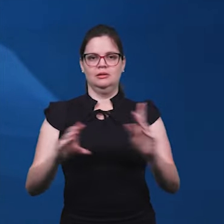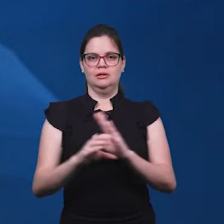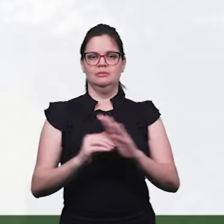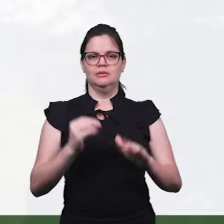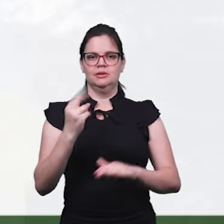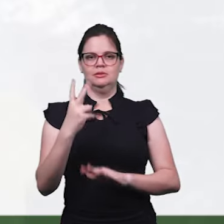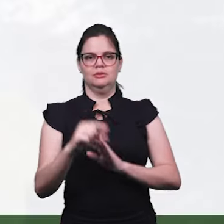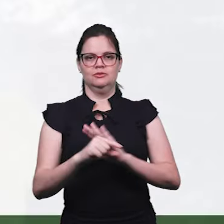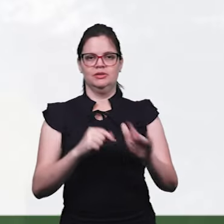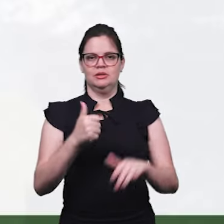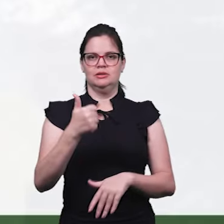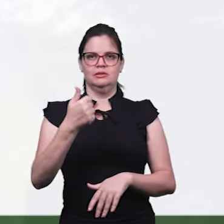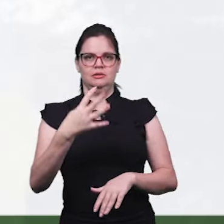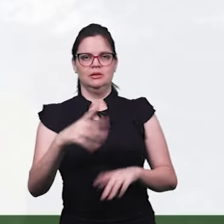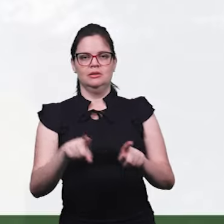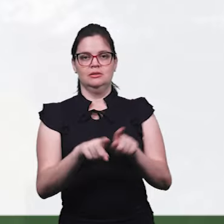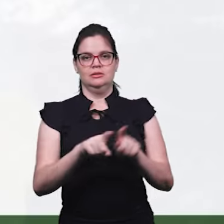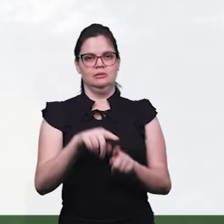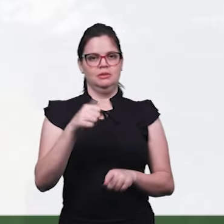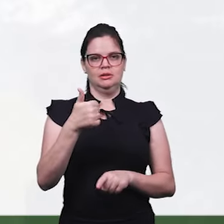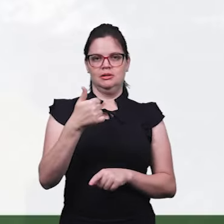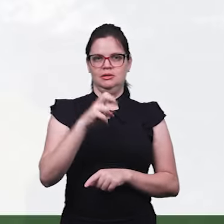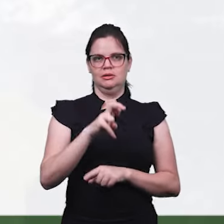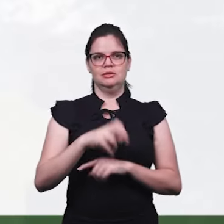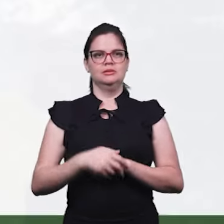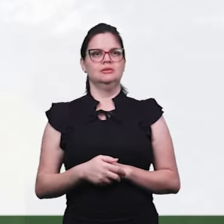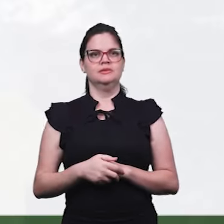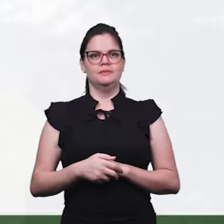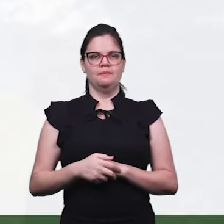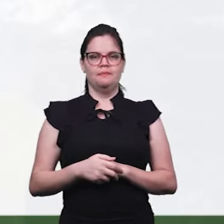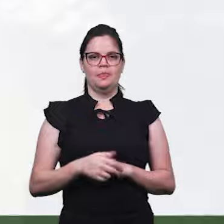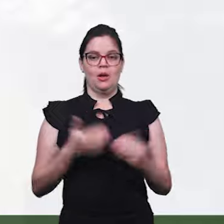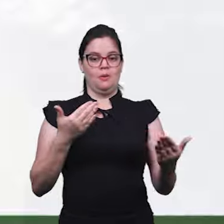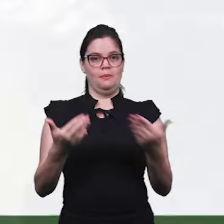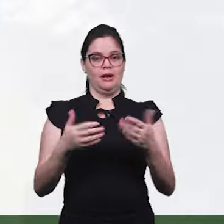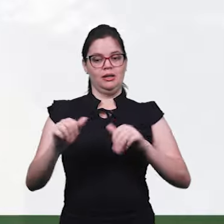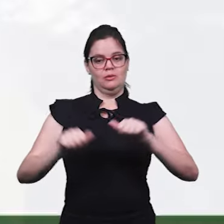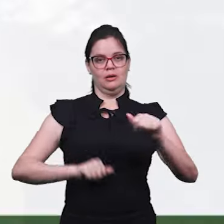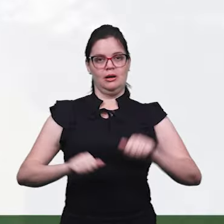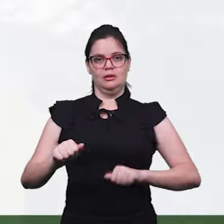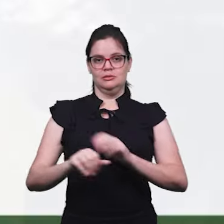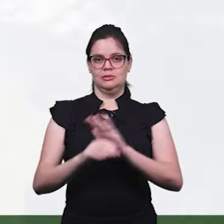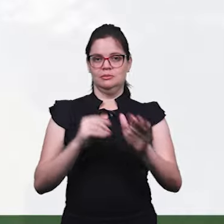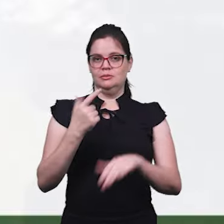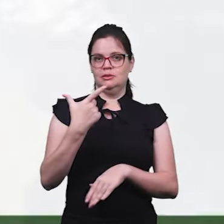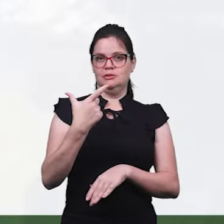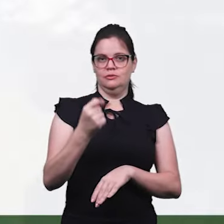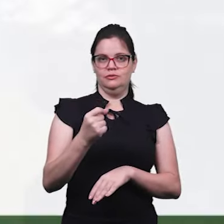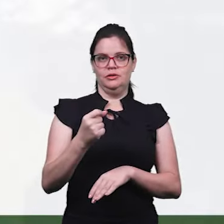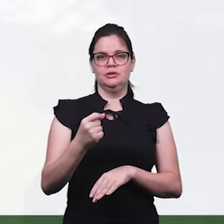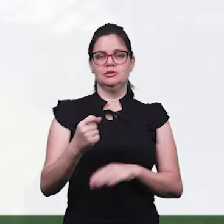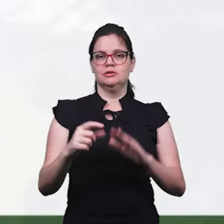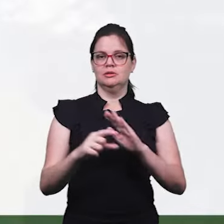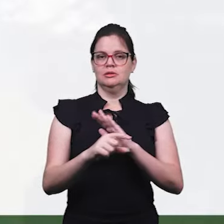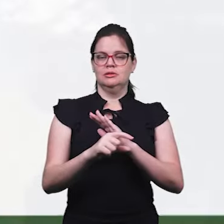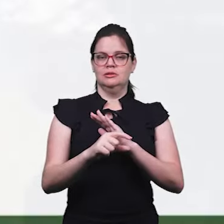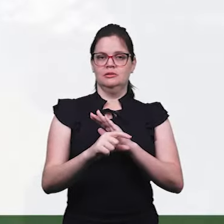lendo Apocalipse capítulo 2, verso 14 e 15, comparado com Atos capítulo